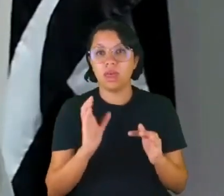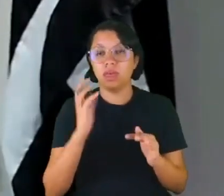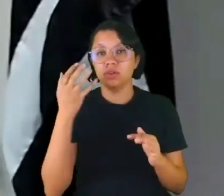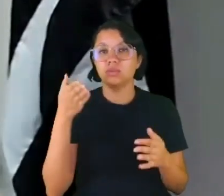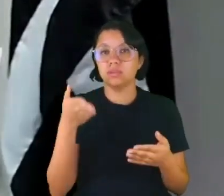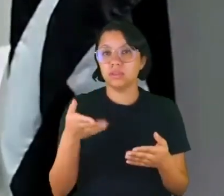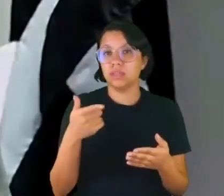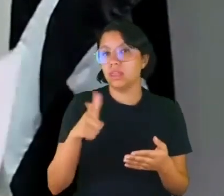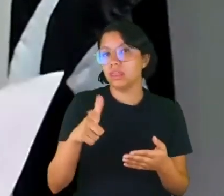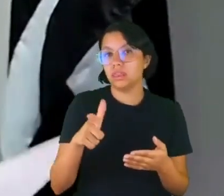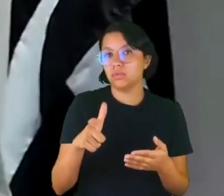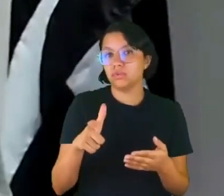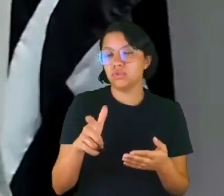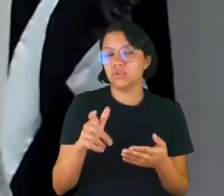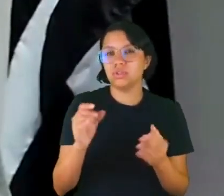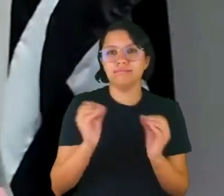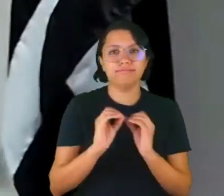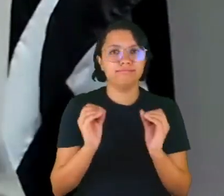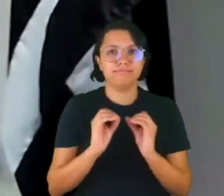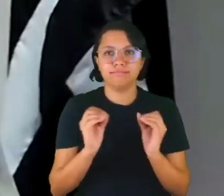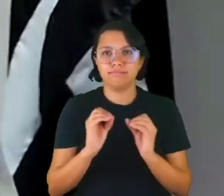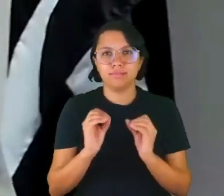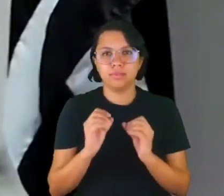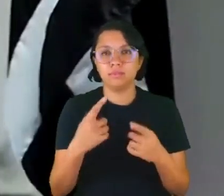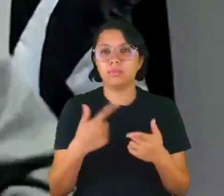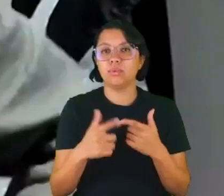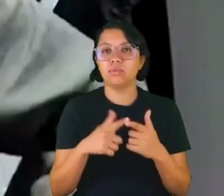esse tabelamento